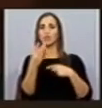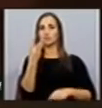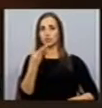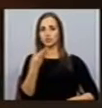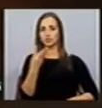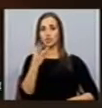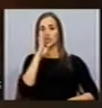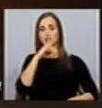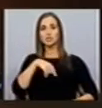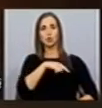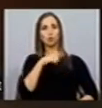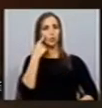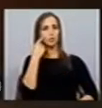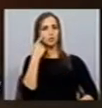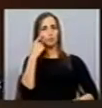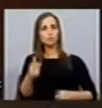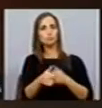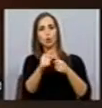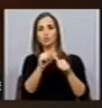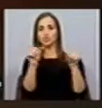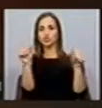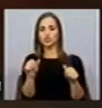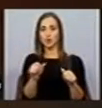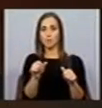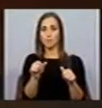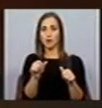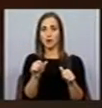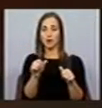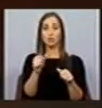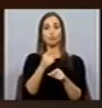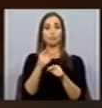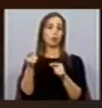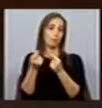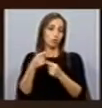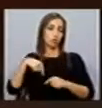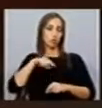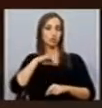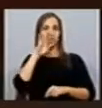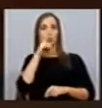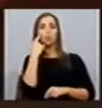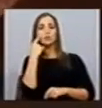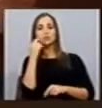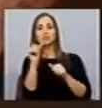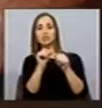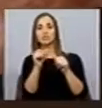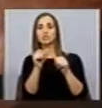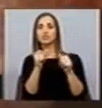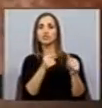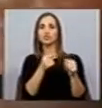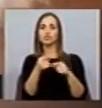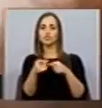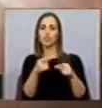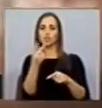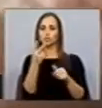quanto mais conhecemos, ainda por cima este sistema está relativamente próximo de nós, quanto mais conhecemos a interação entre 2 estrelas que orbitam uma à volta da